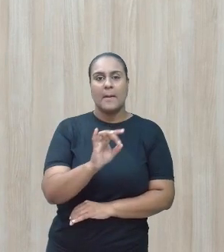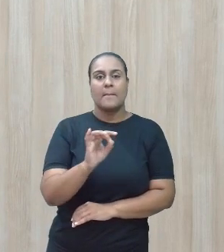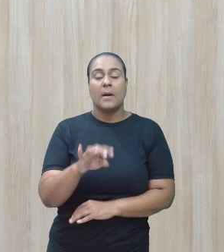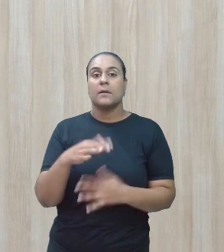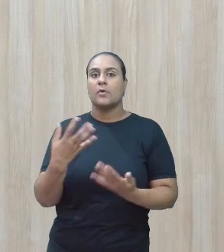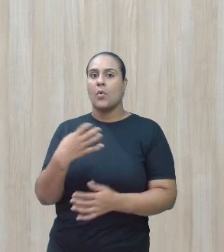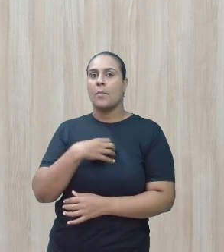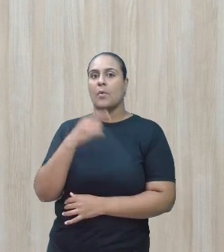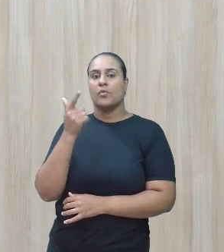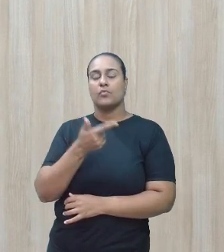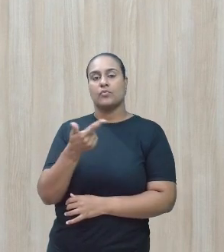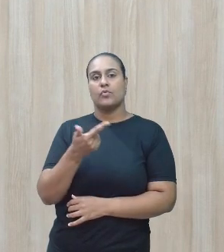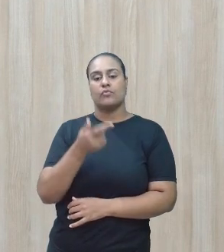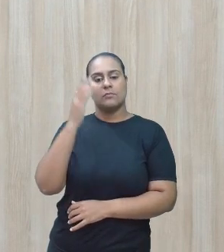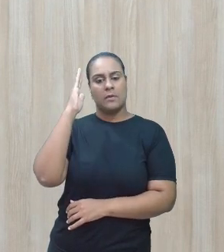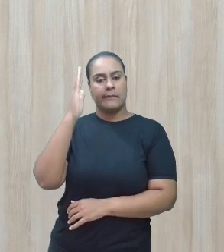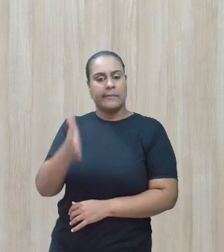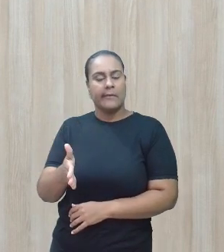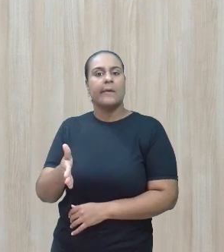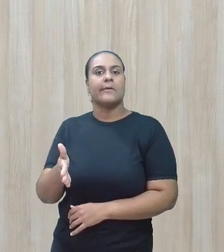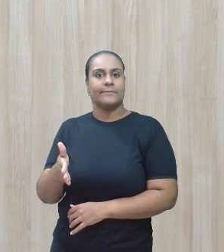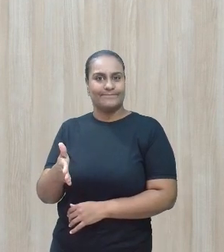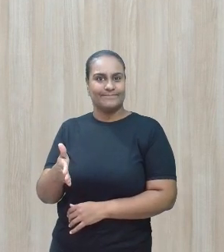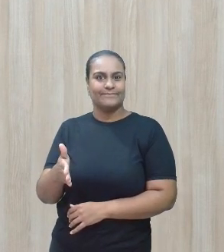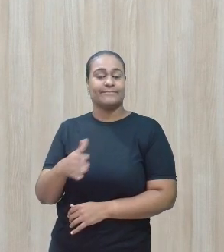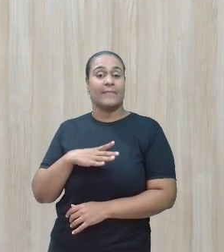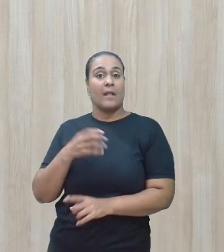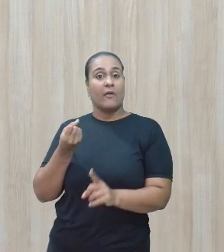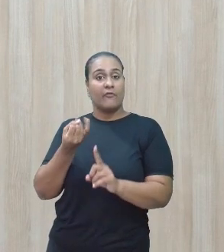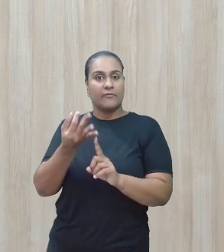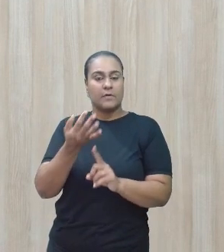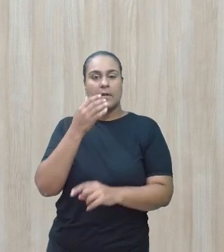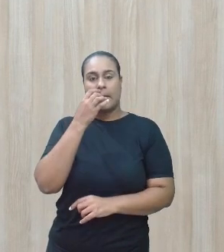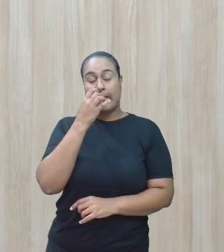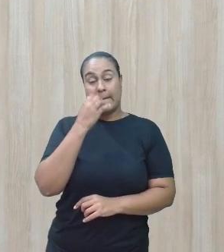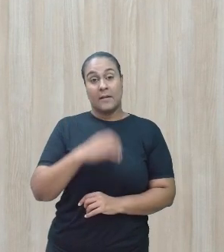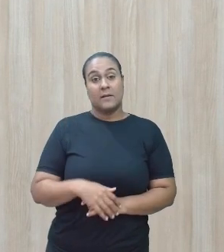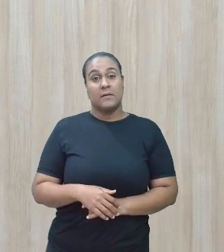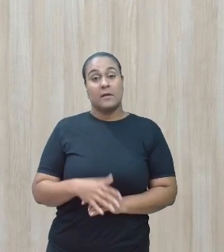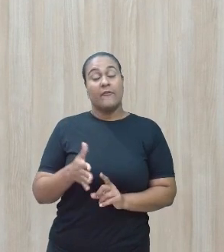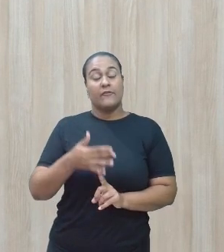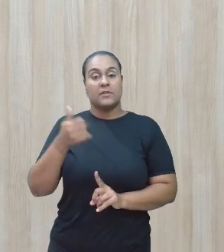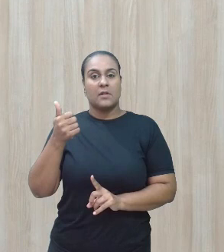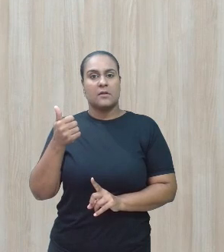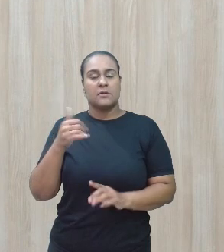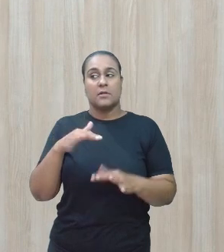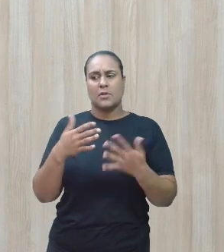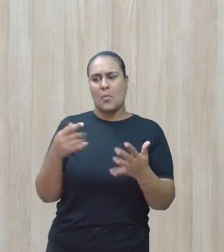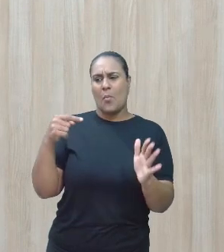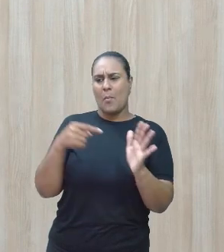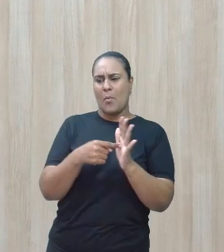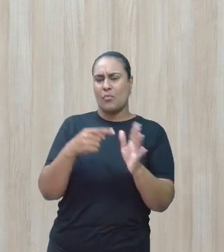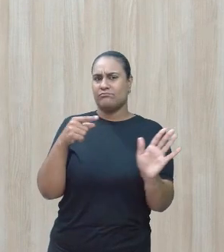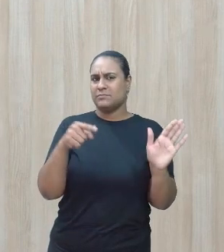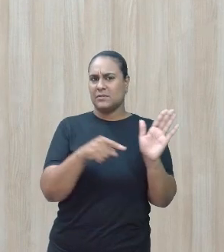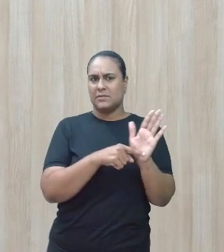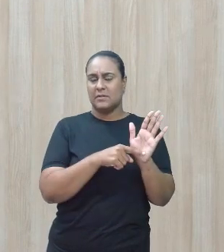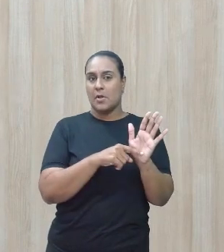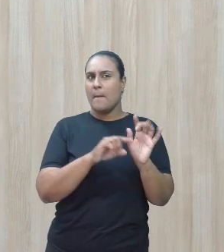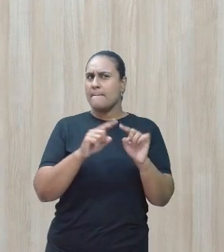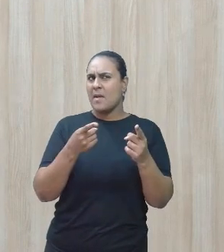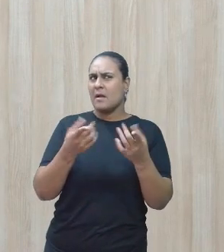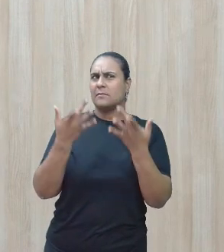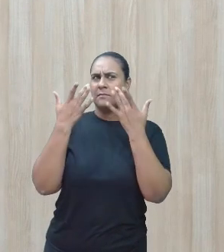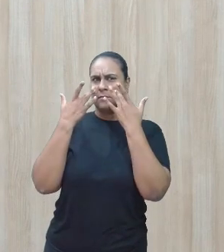indo direto, você tem essa vantagem. O ponto negativo eu não chamaria nem de um ponto negativo, mas um ponto de